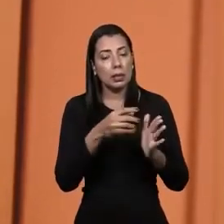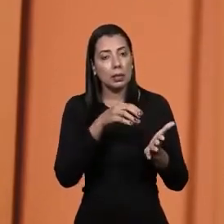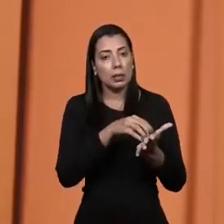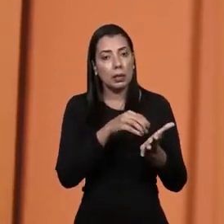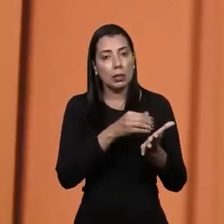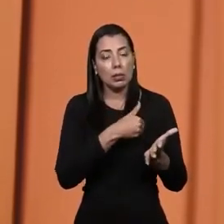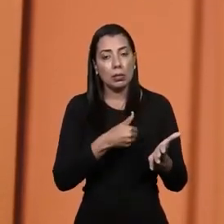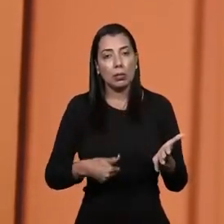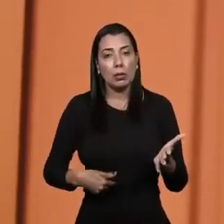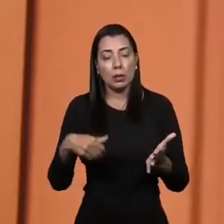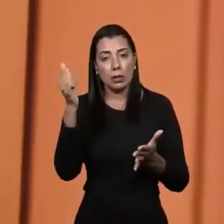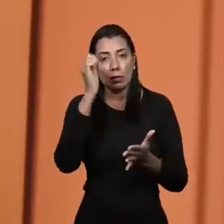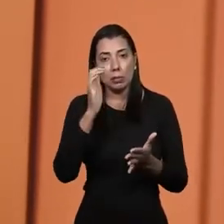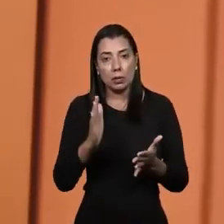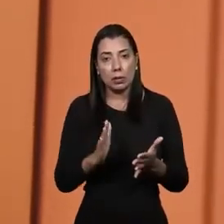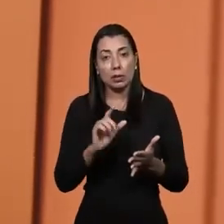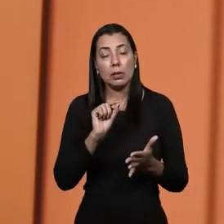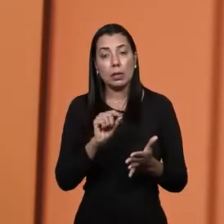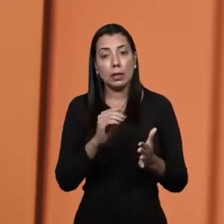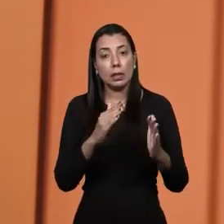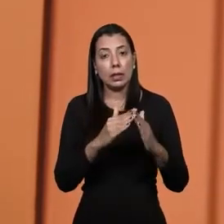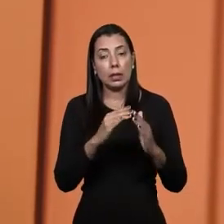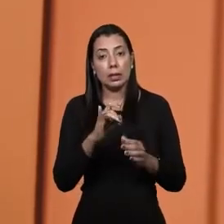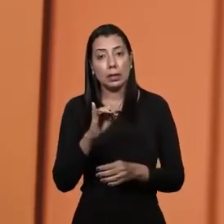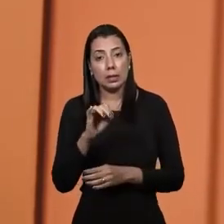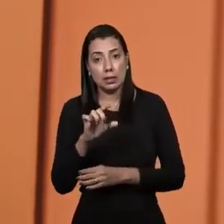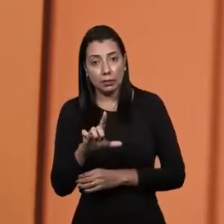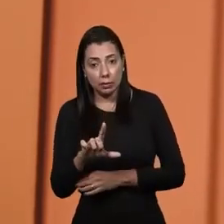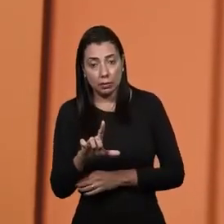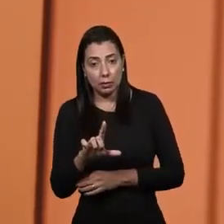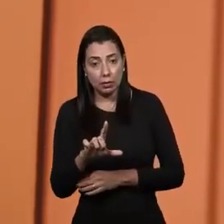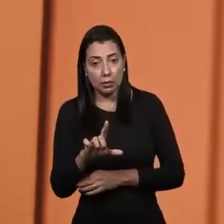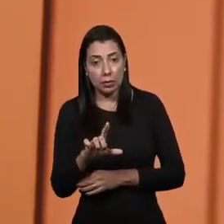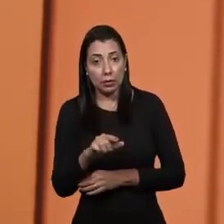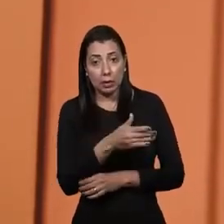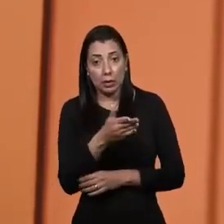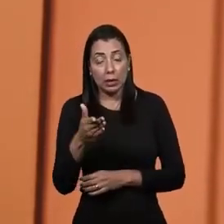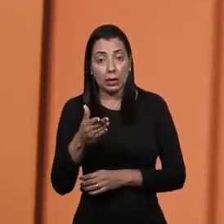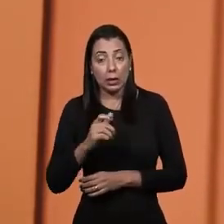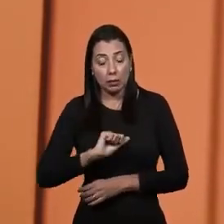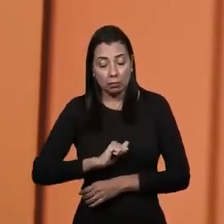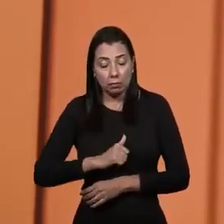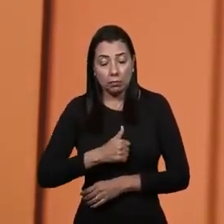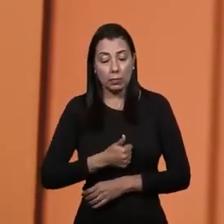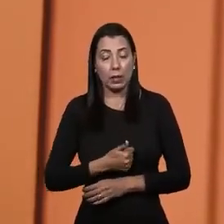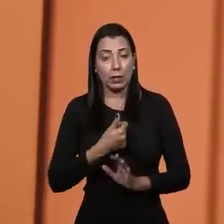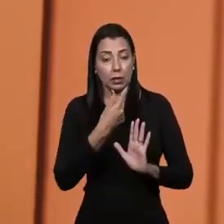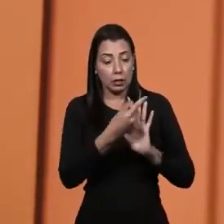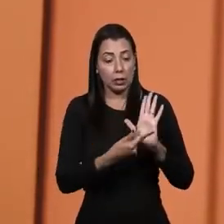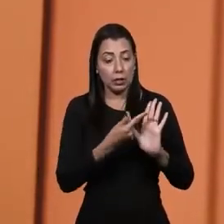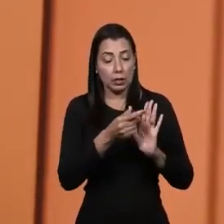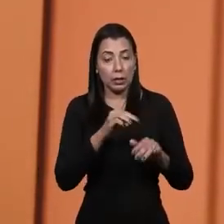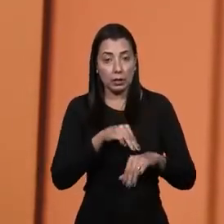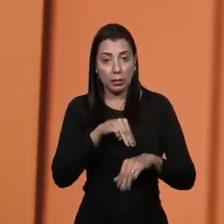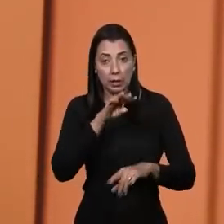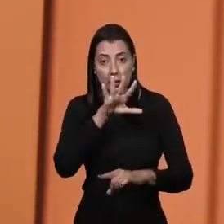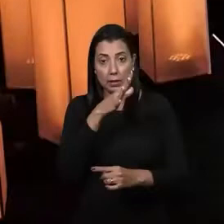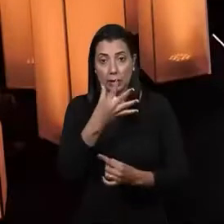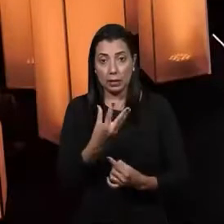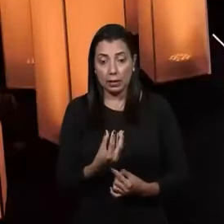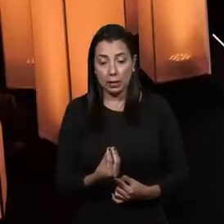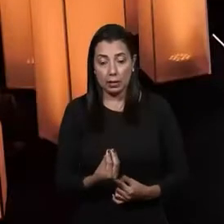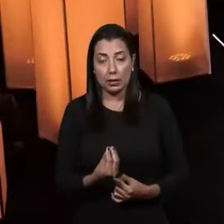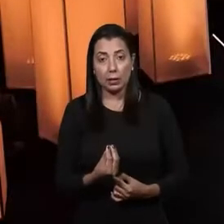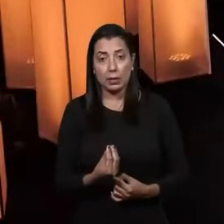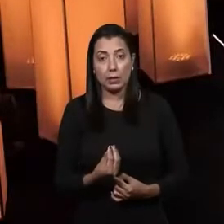Brasil. A Roberta Martins é da Casa Civil da Presidência da República. Ela é antropóloga, designer e mestre em artes. É assessora